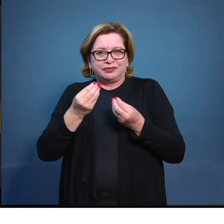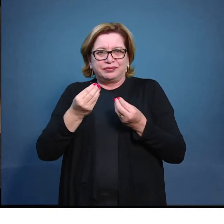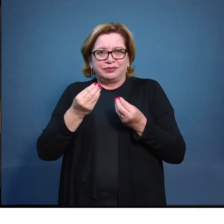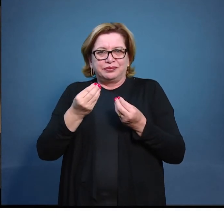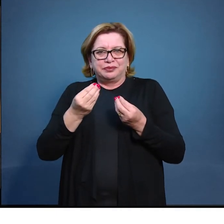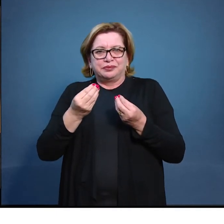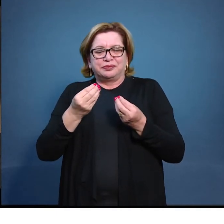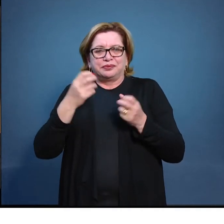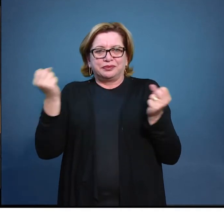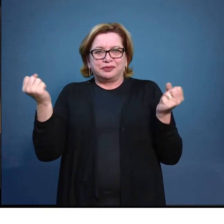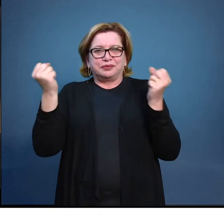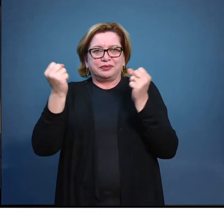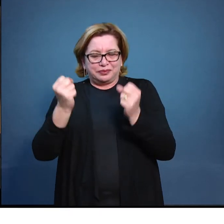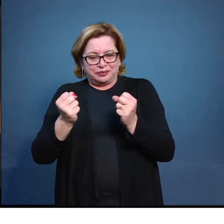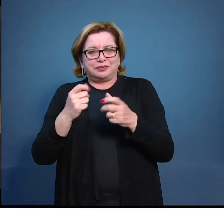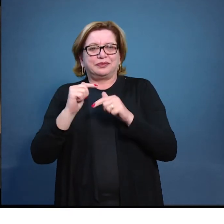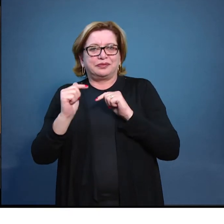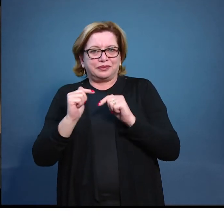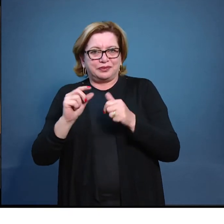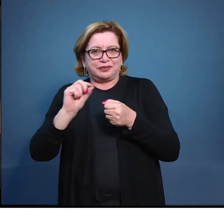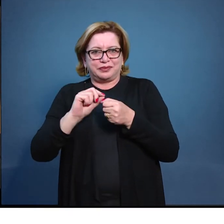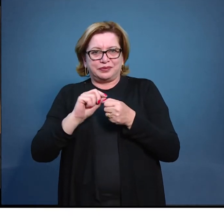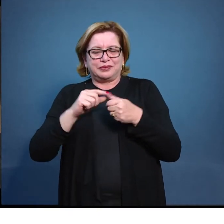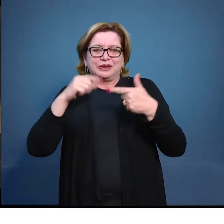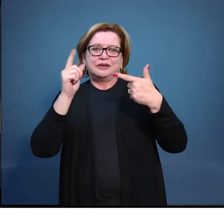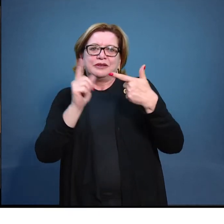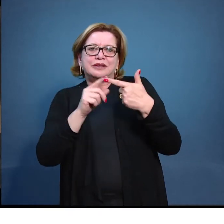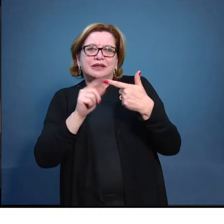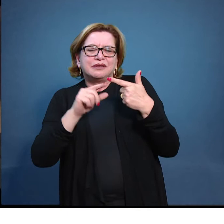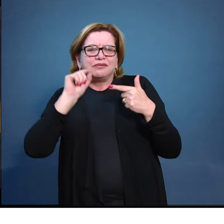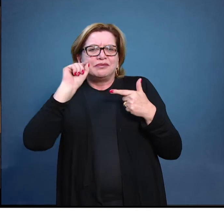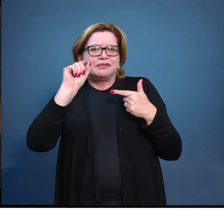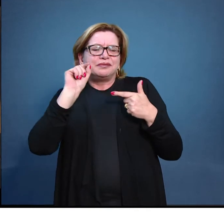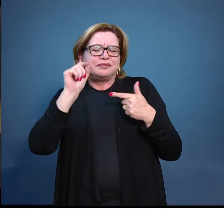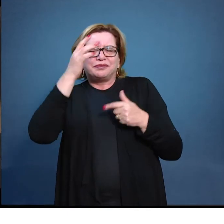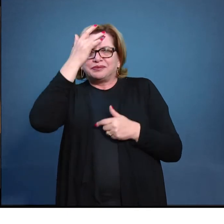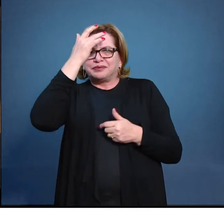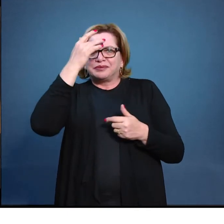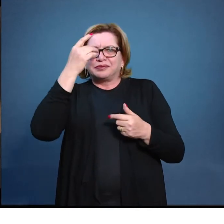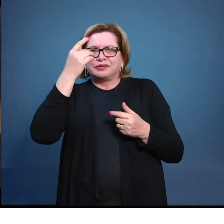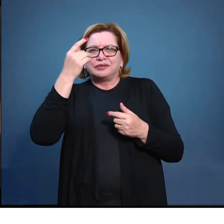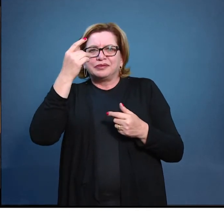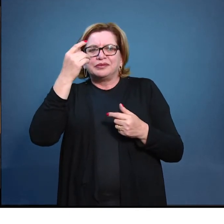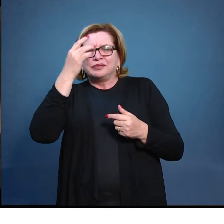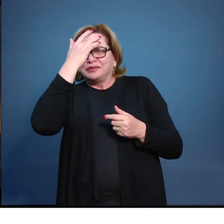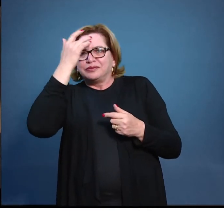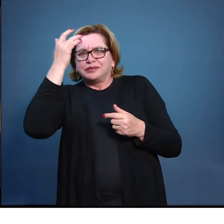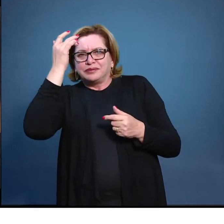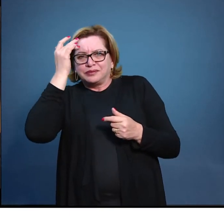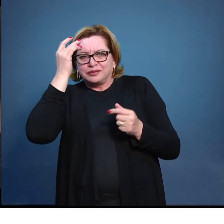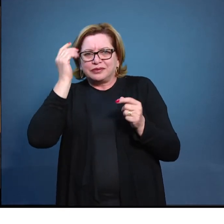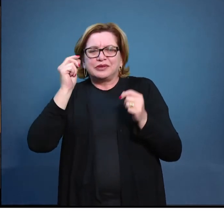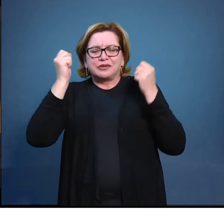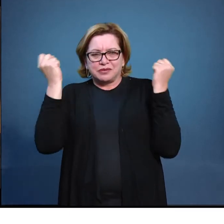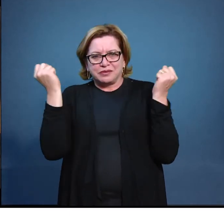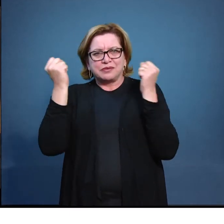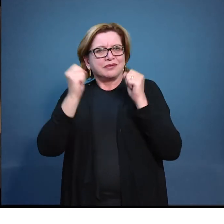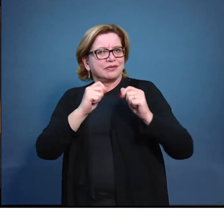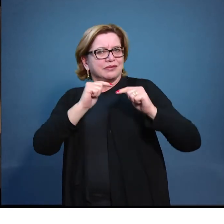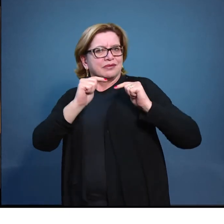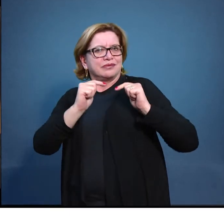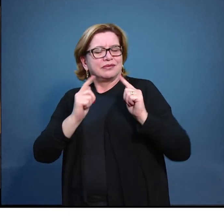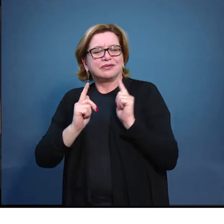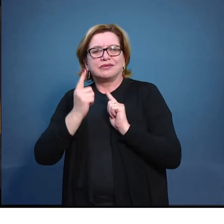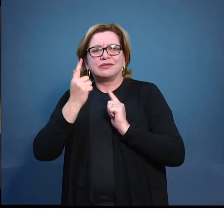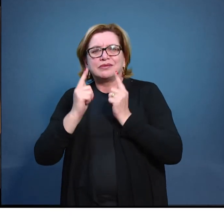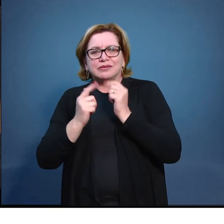para poder continuar. Em segundo lugar, quem são os meus recursos humanos que eu tenho para fazer essa